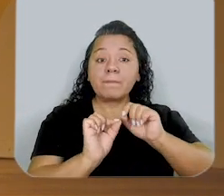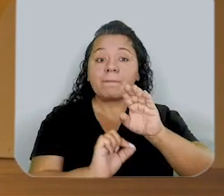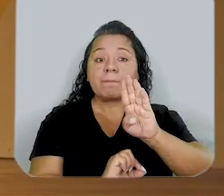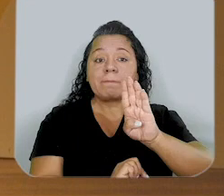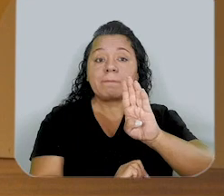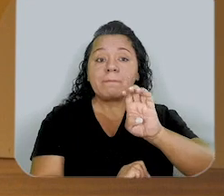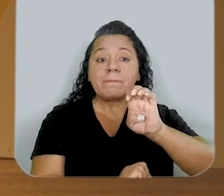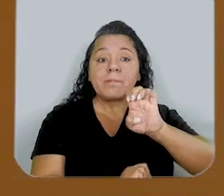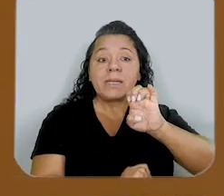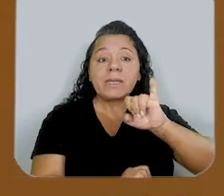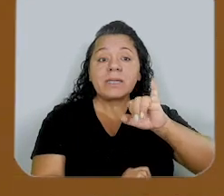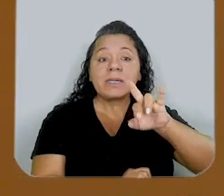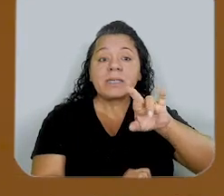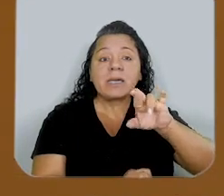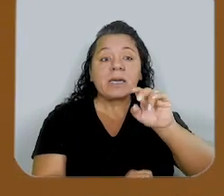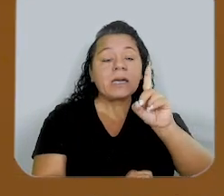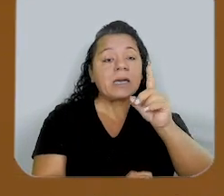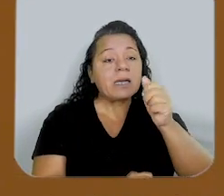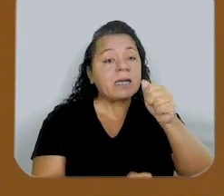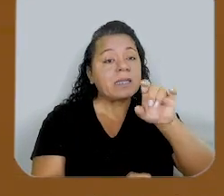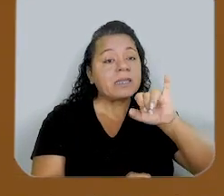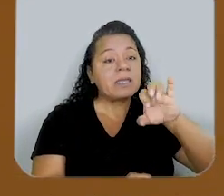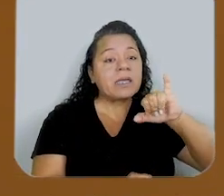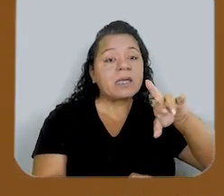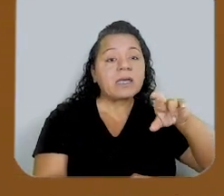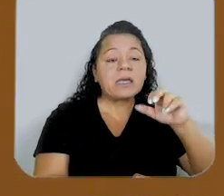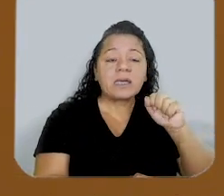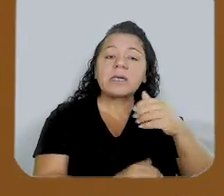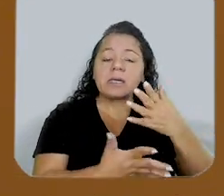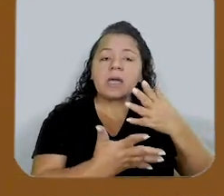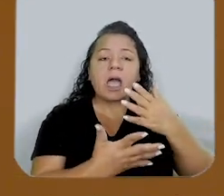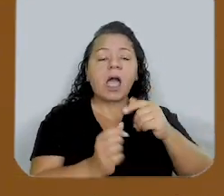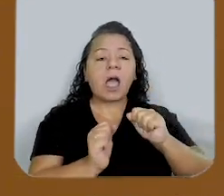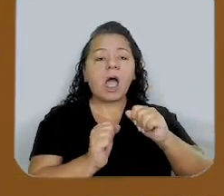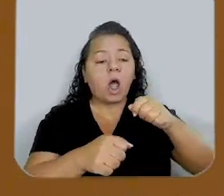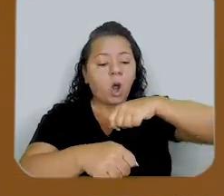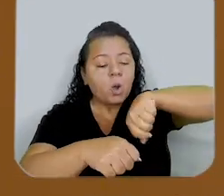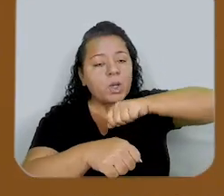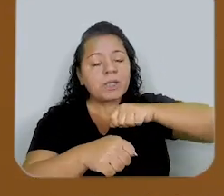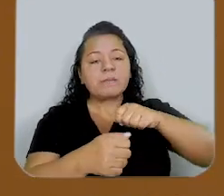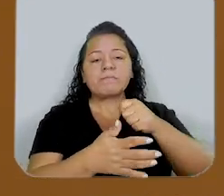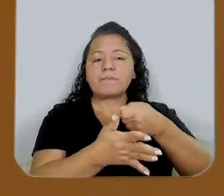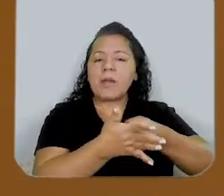da resistência. Queria entender um pouquinho mais, Gustavo, quando você fala sobre esses poucos